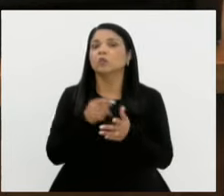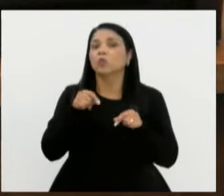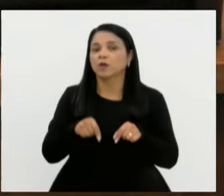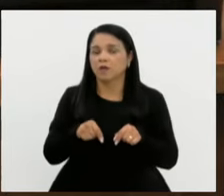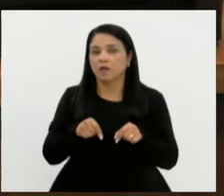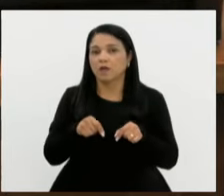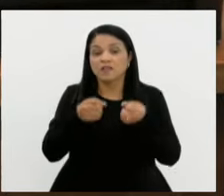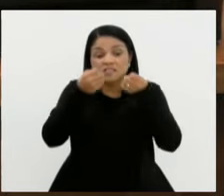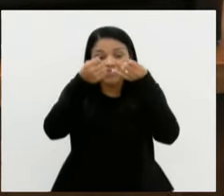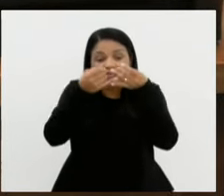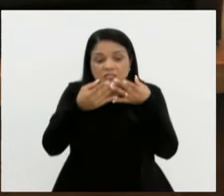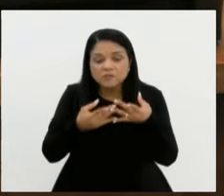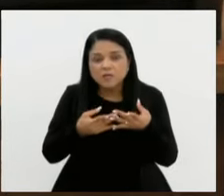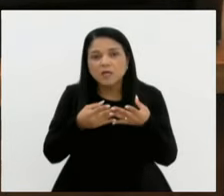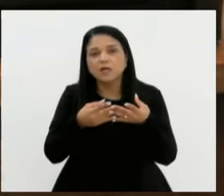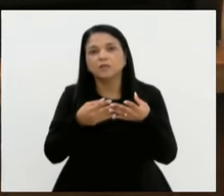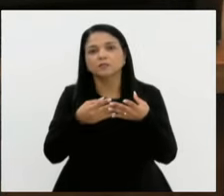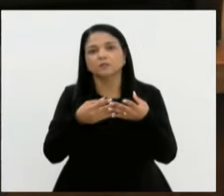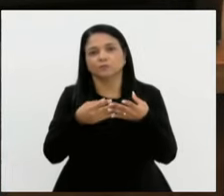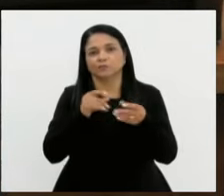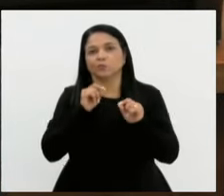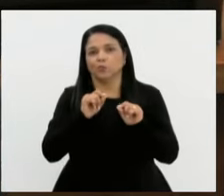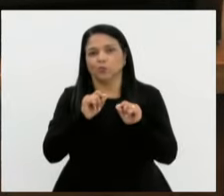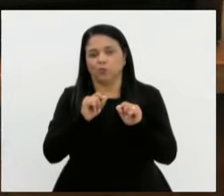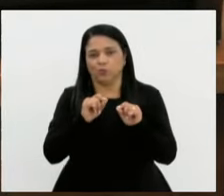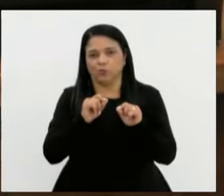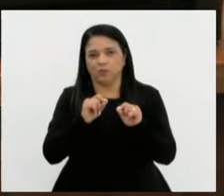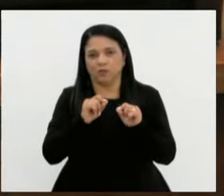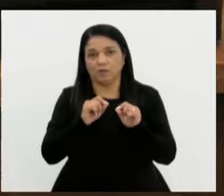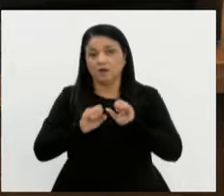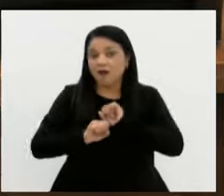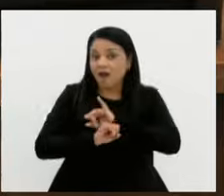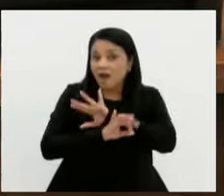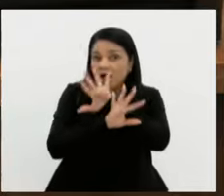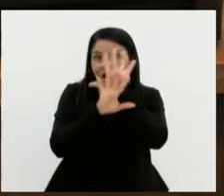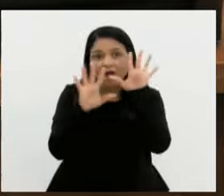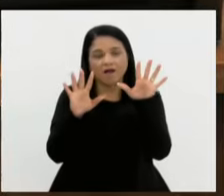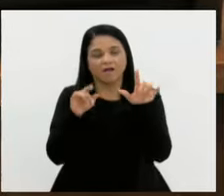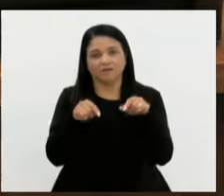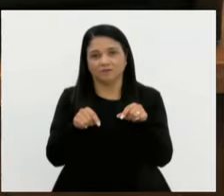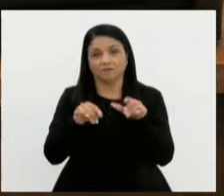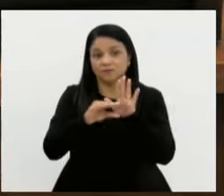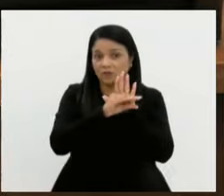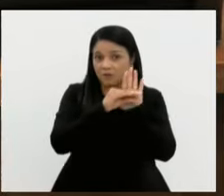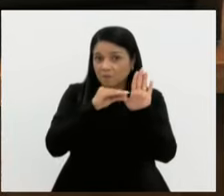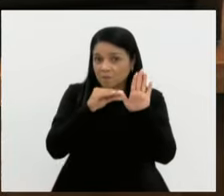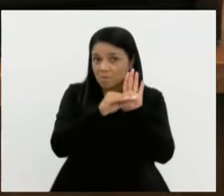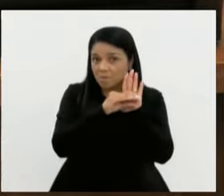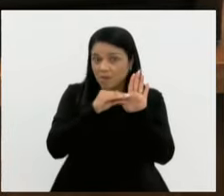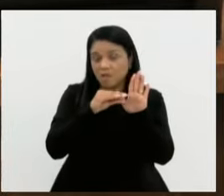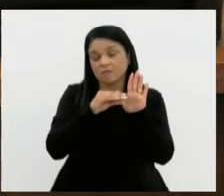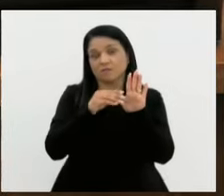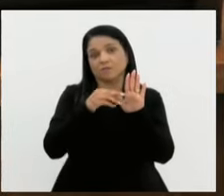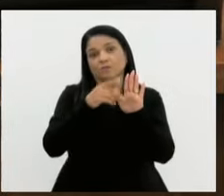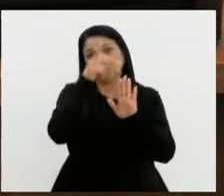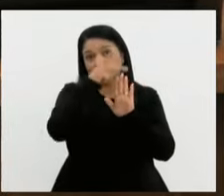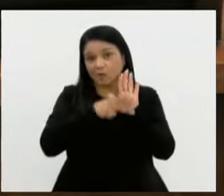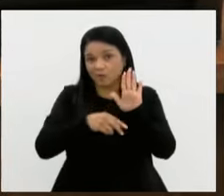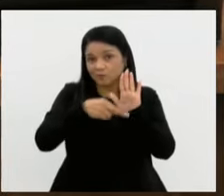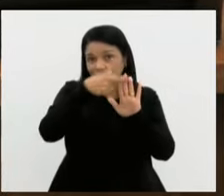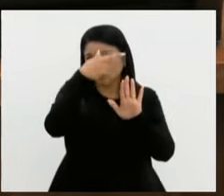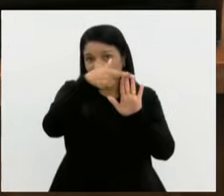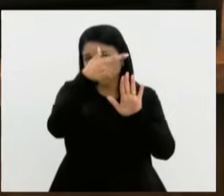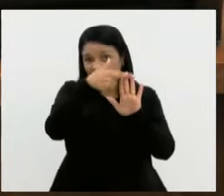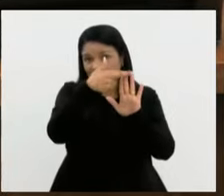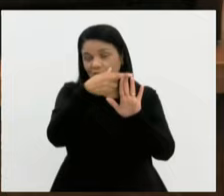E veja, infelizmente, propuseram uma emenda para este projeto de resolução para jogar